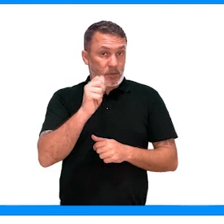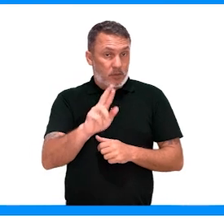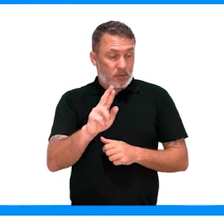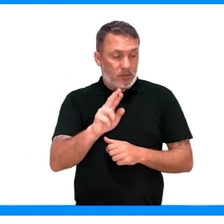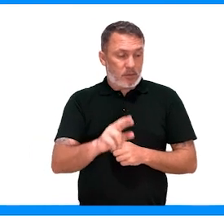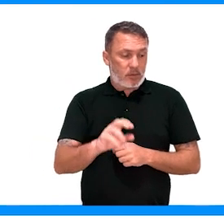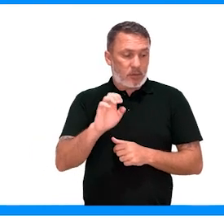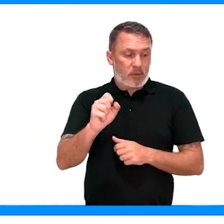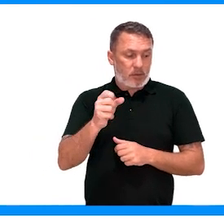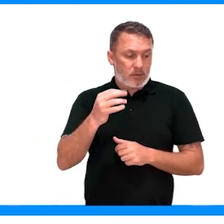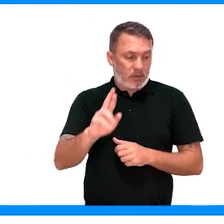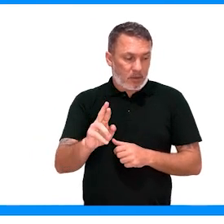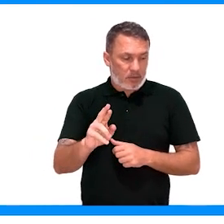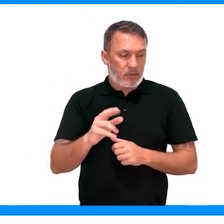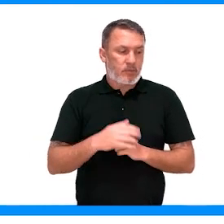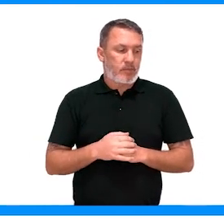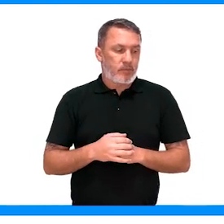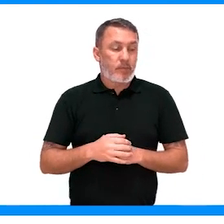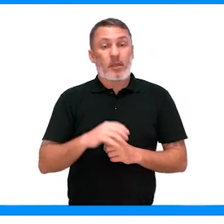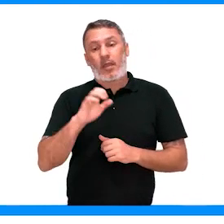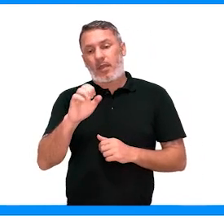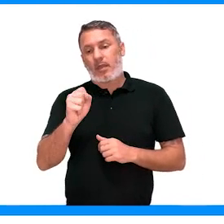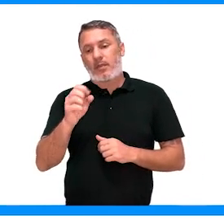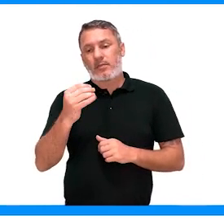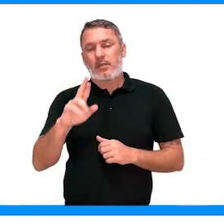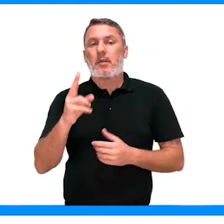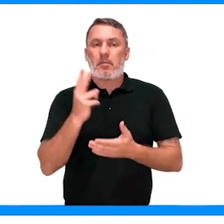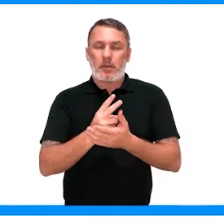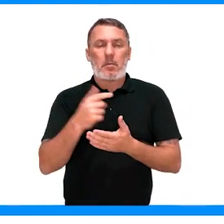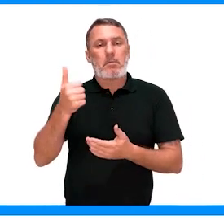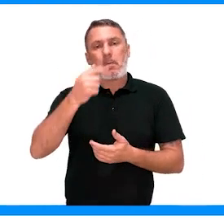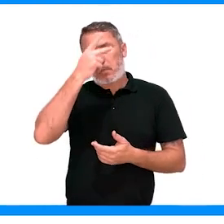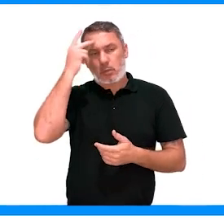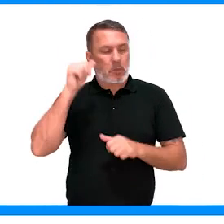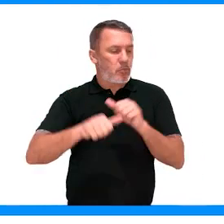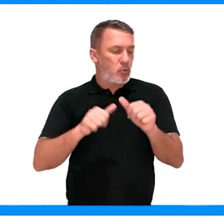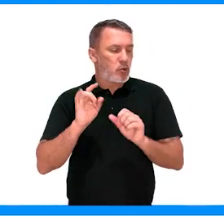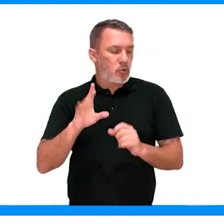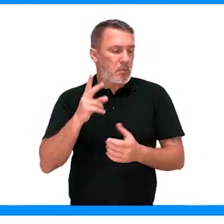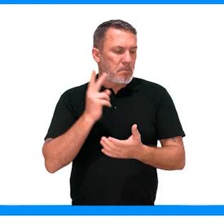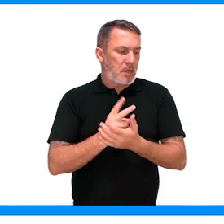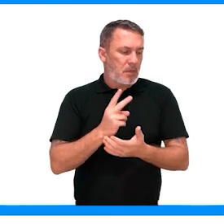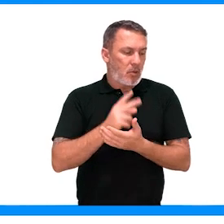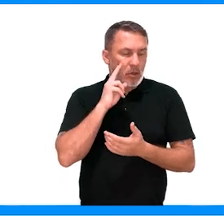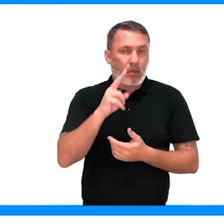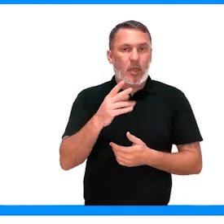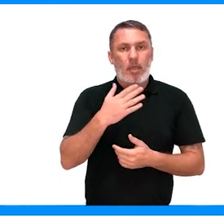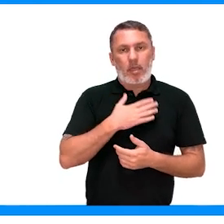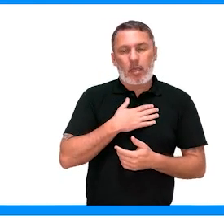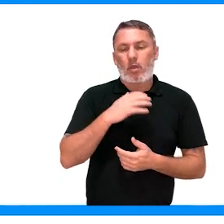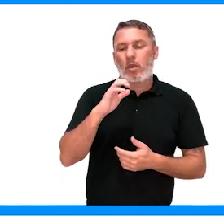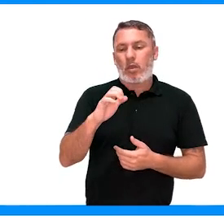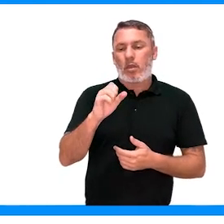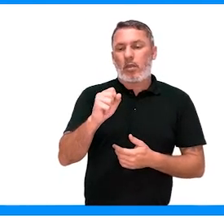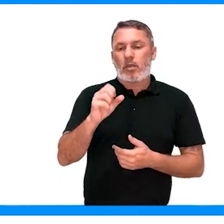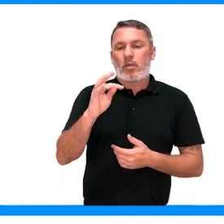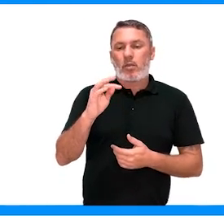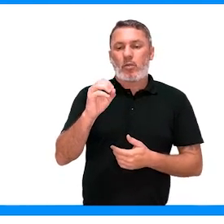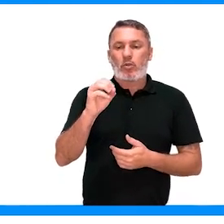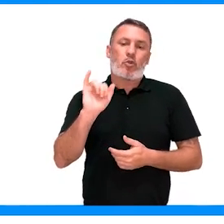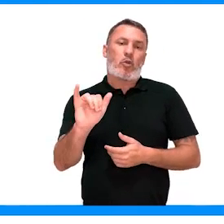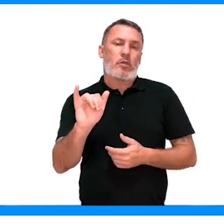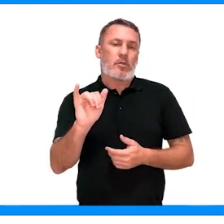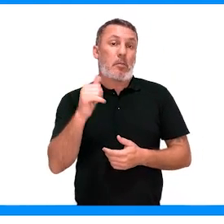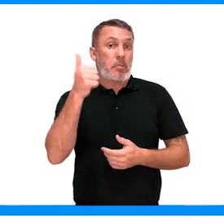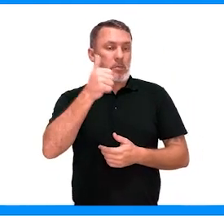da, nosotros damos, vosotros dais e ellos dan. E o estar só na primeira pessoa. Esse verbinho também nós usamos muito. Yo estoy,